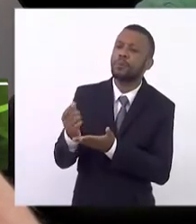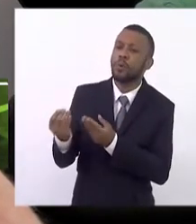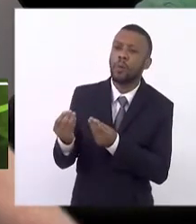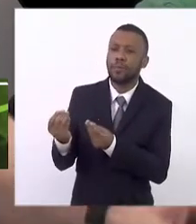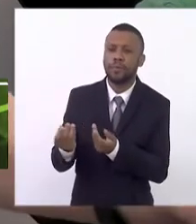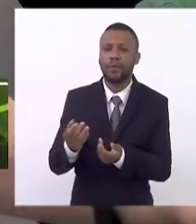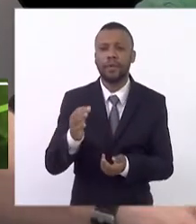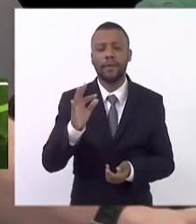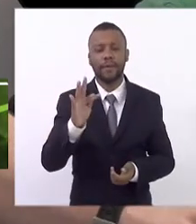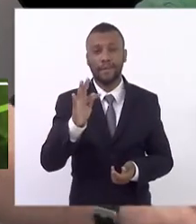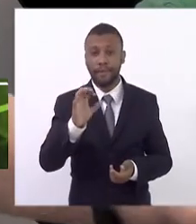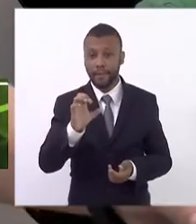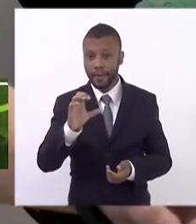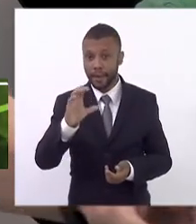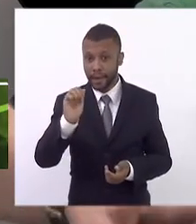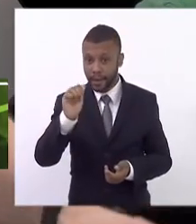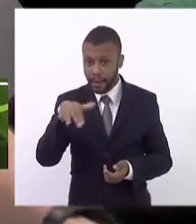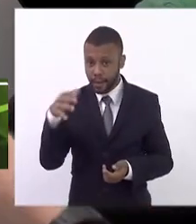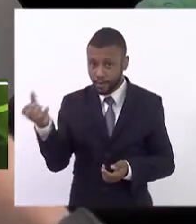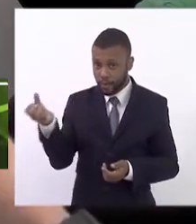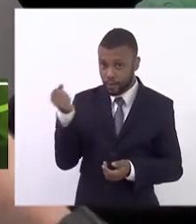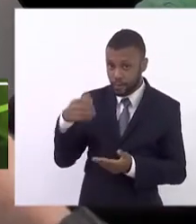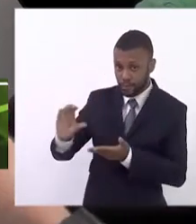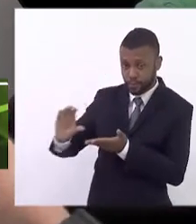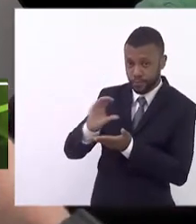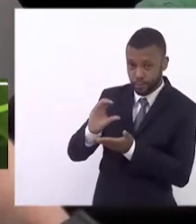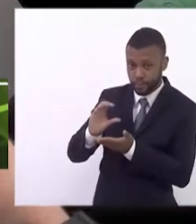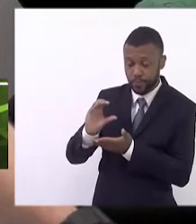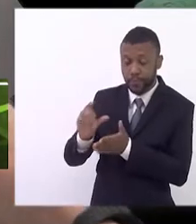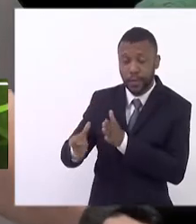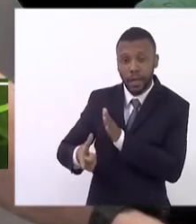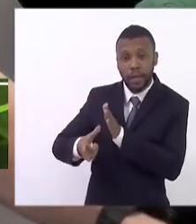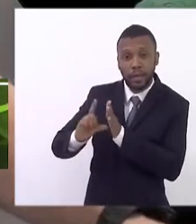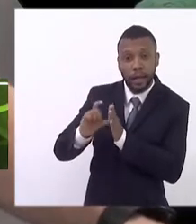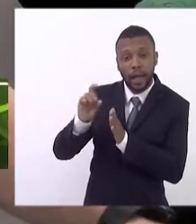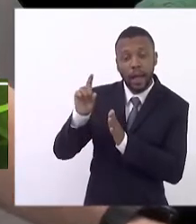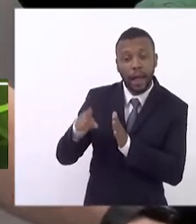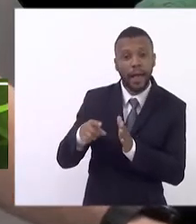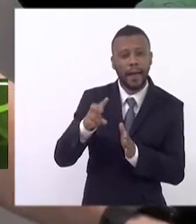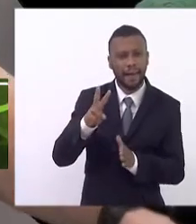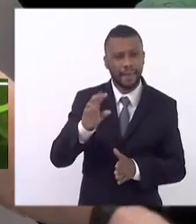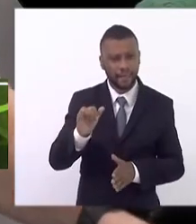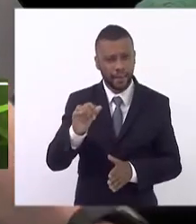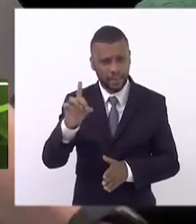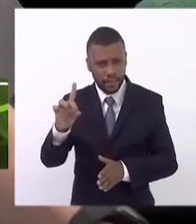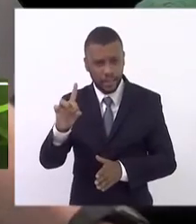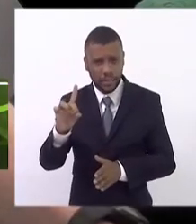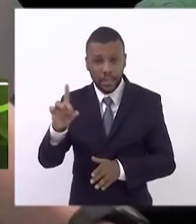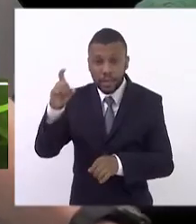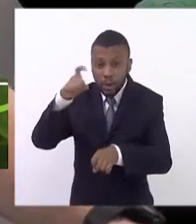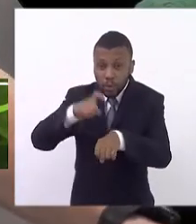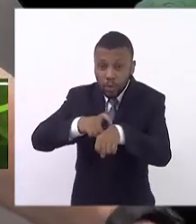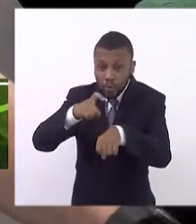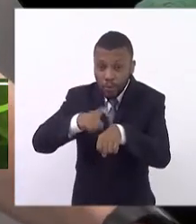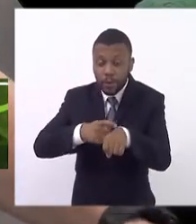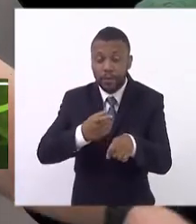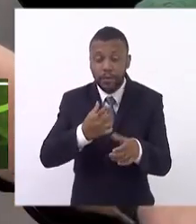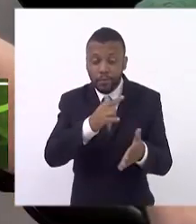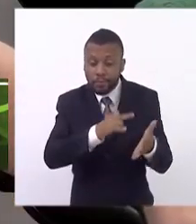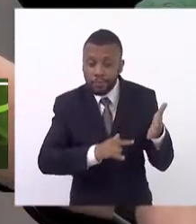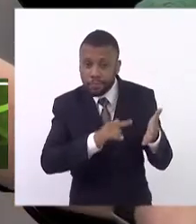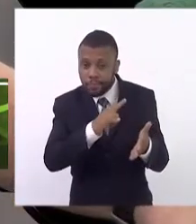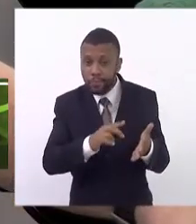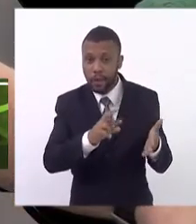FECAM. Originalmente era BID. Quando, na época do regime de recuperação, o